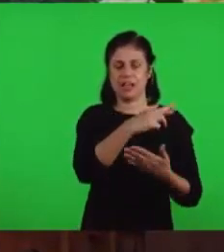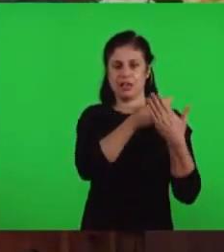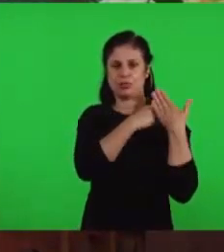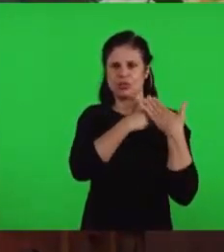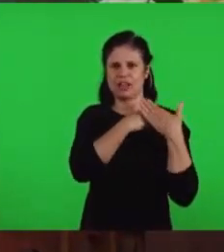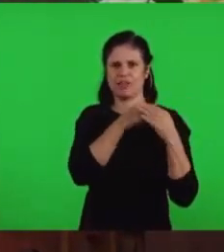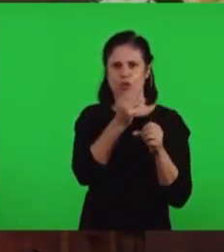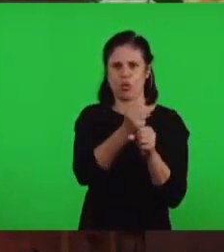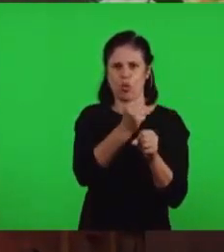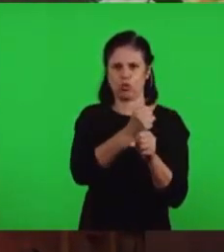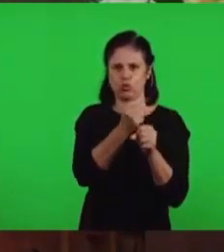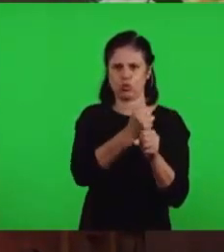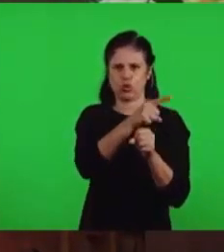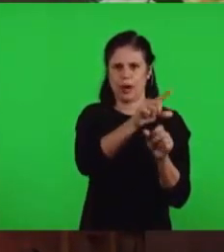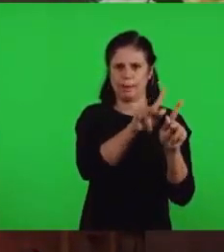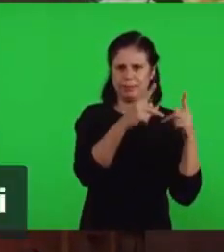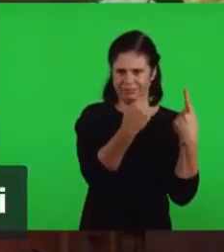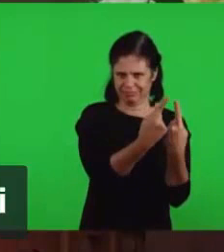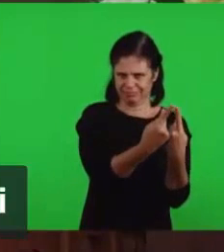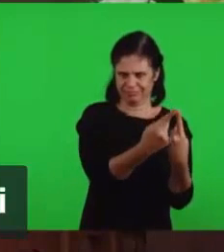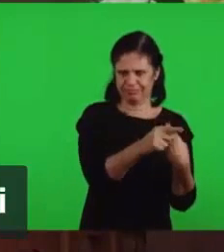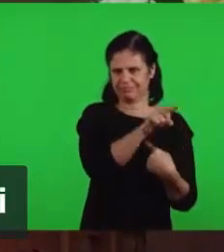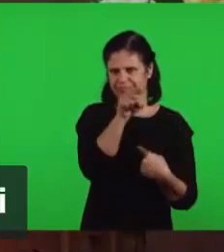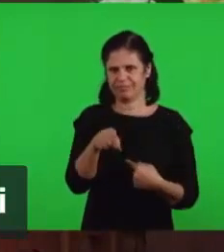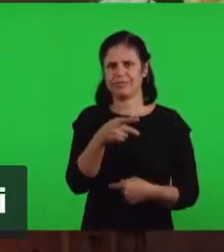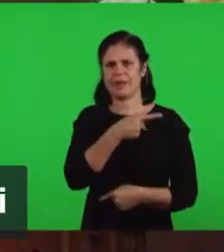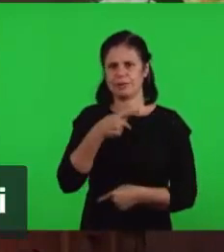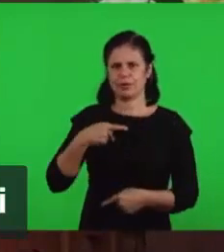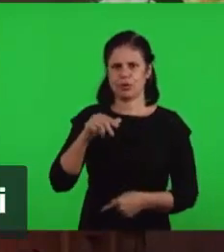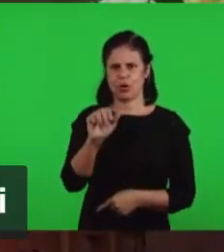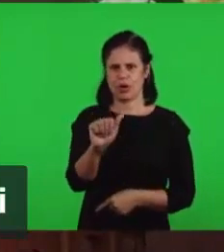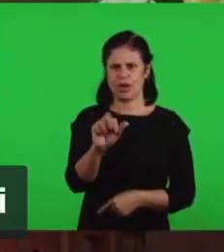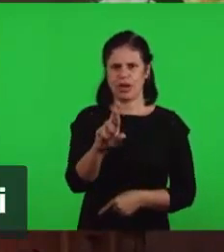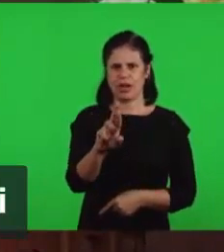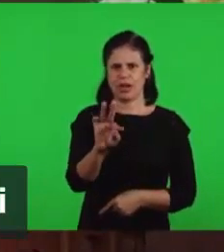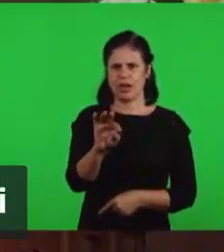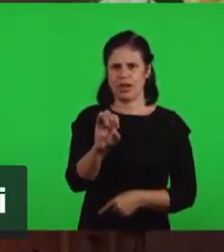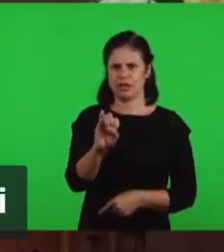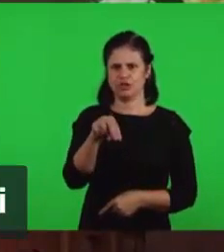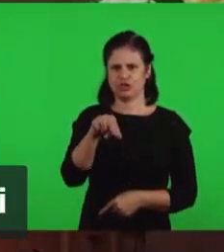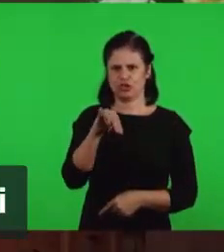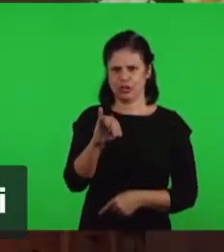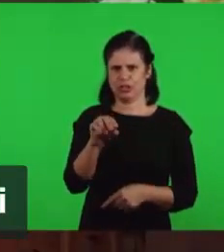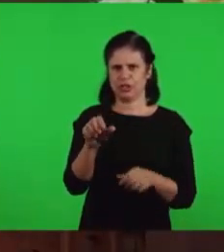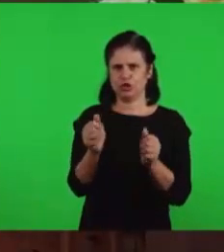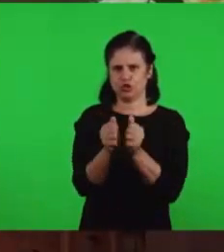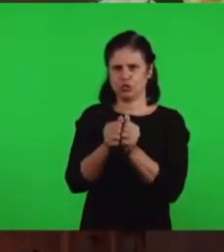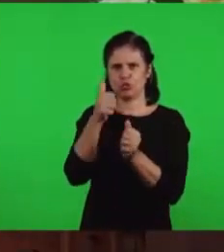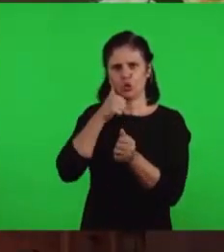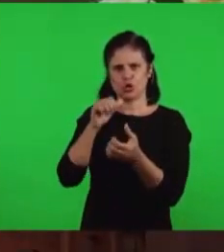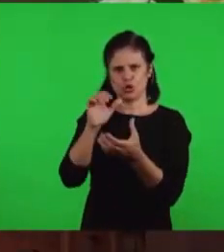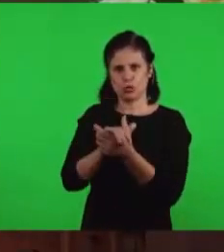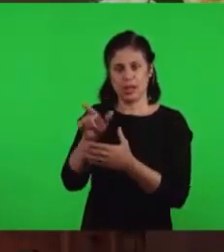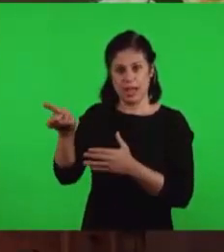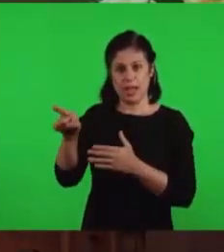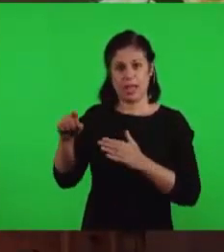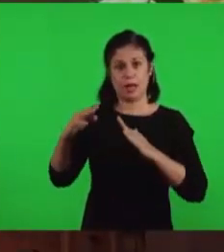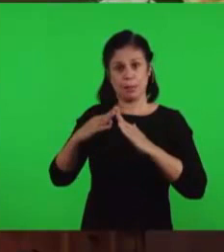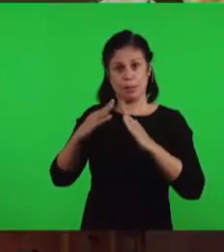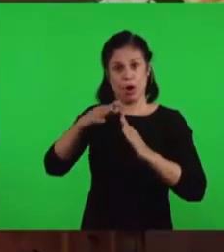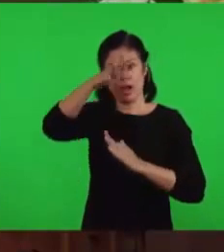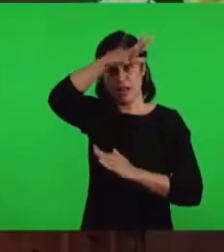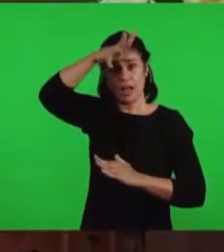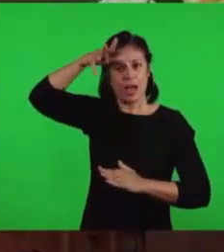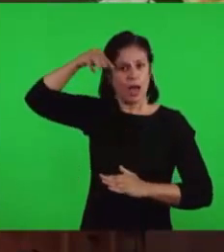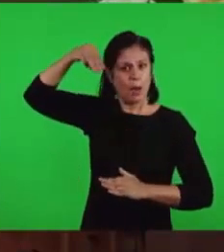e tudo mais e temos também o pastor archini com a sua esposa pastone é de Manaus a